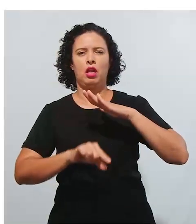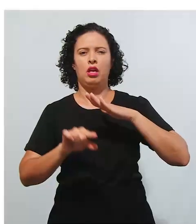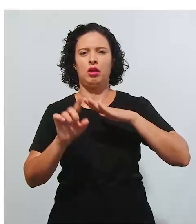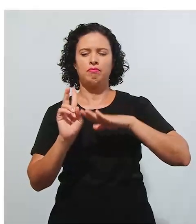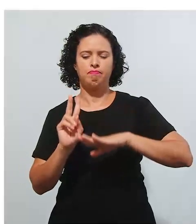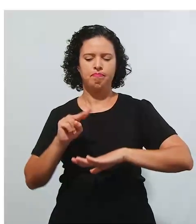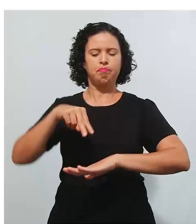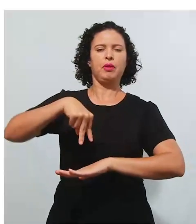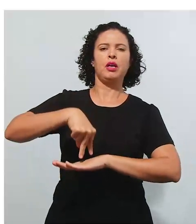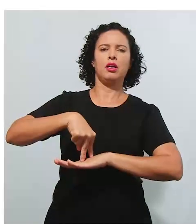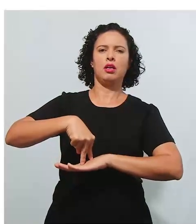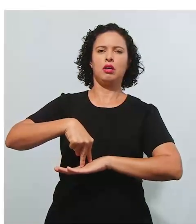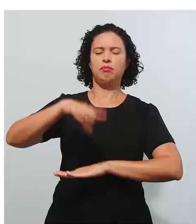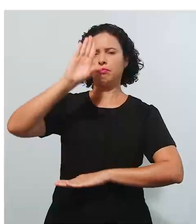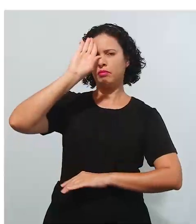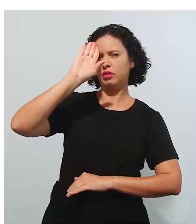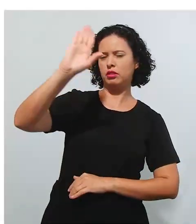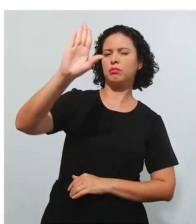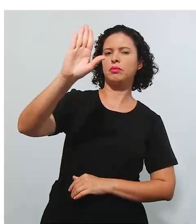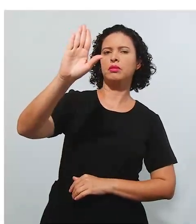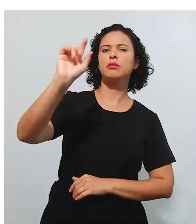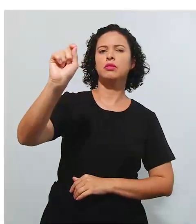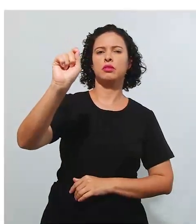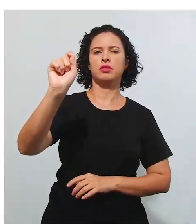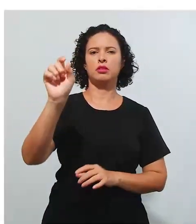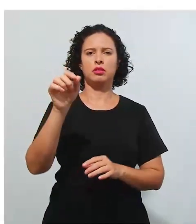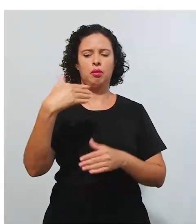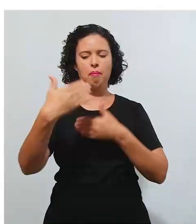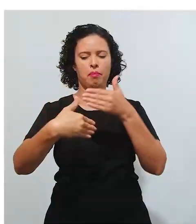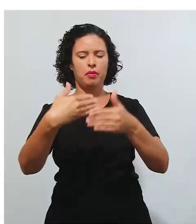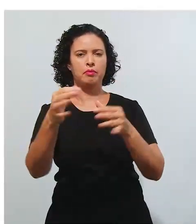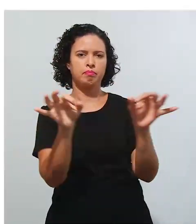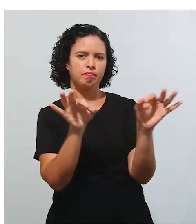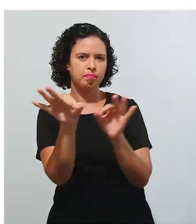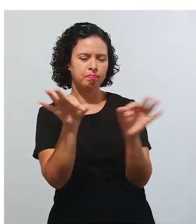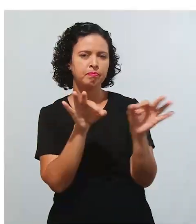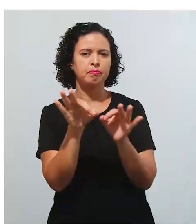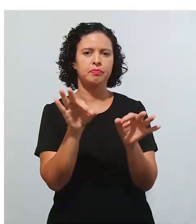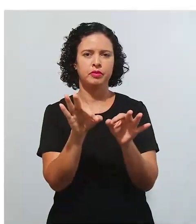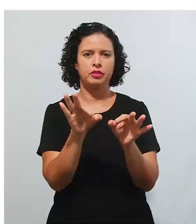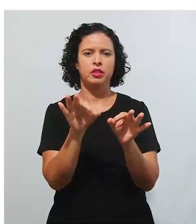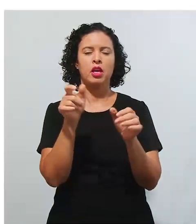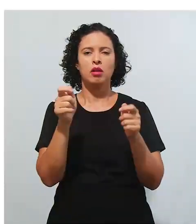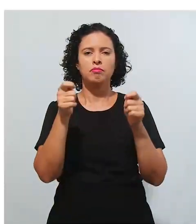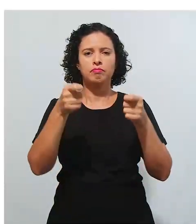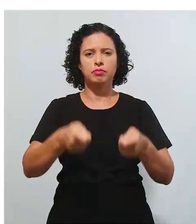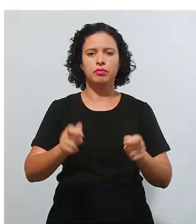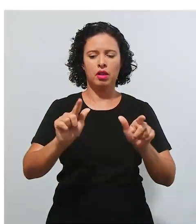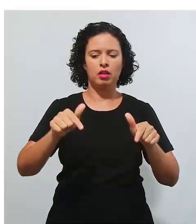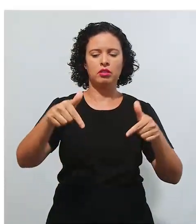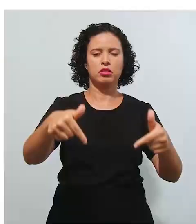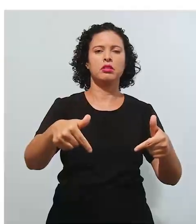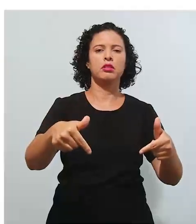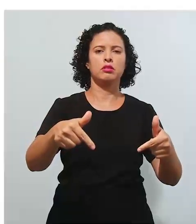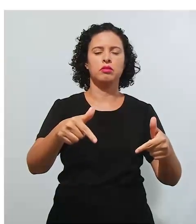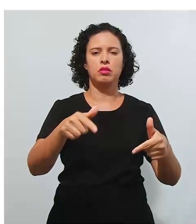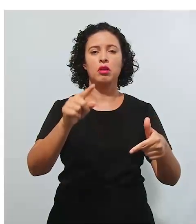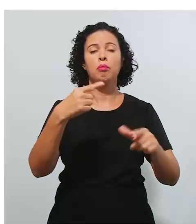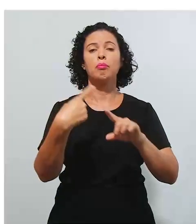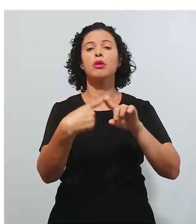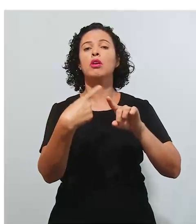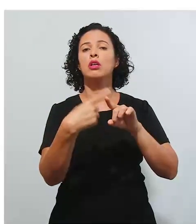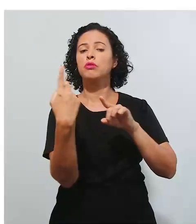protagonista, é o principal ator no processo de planejamento e execução das políticas públicas, devido ao seu